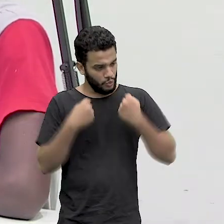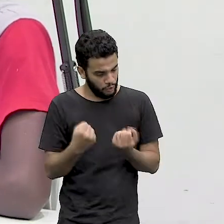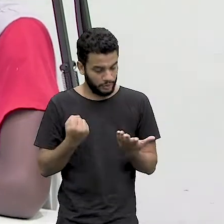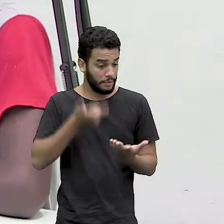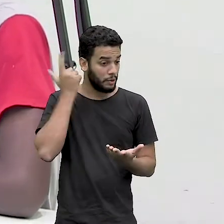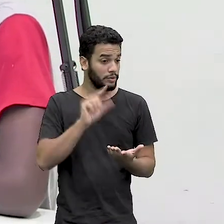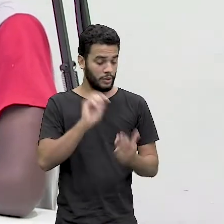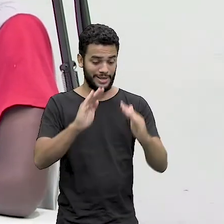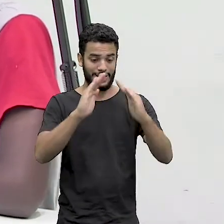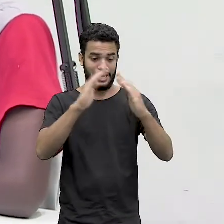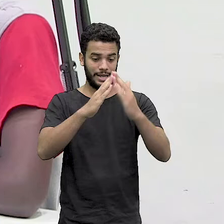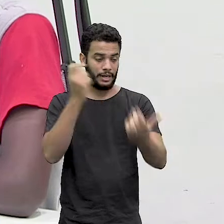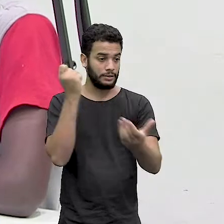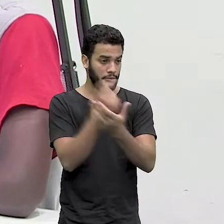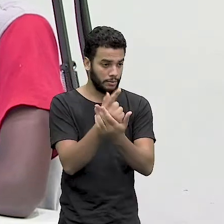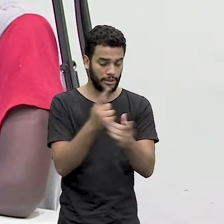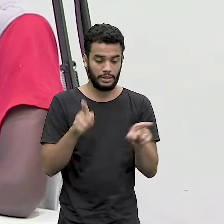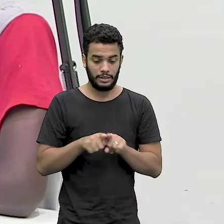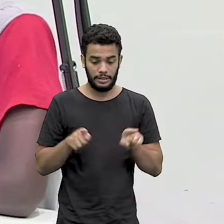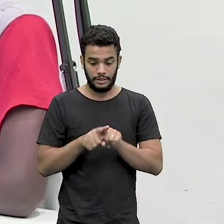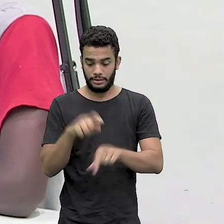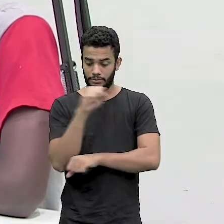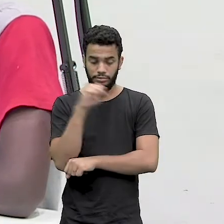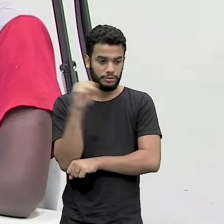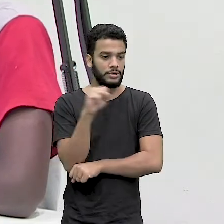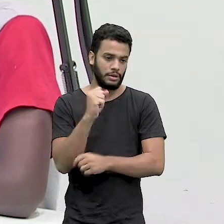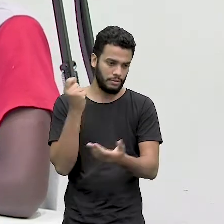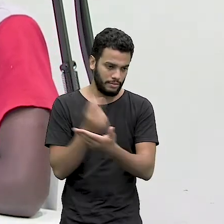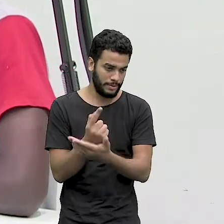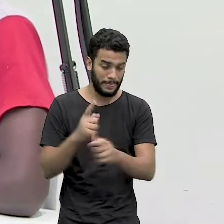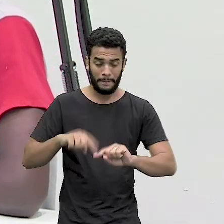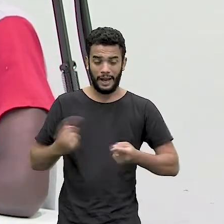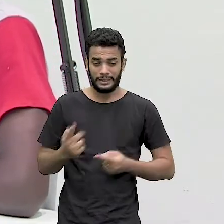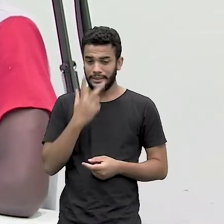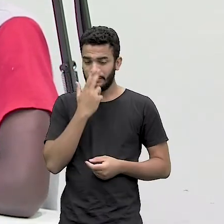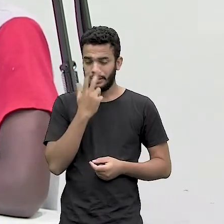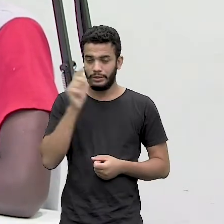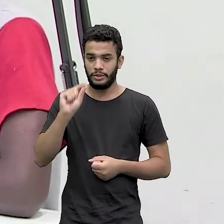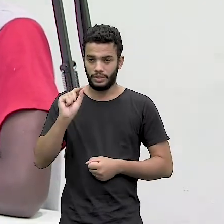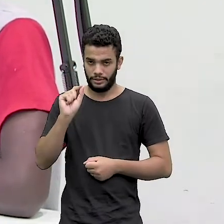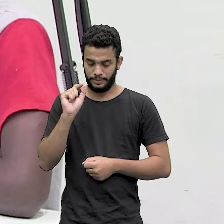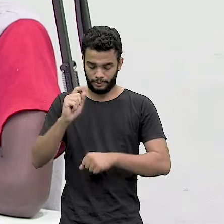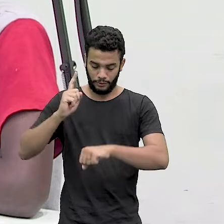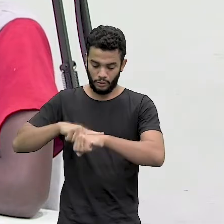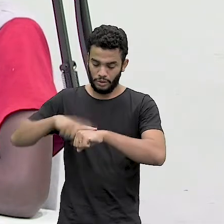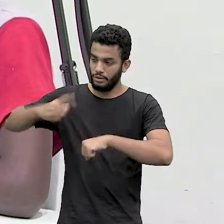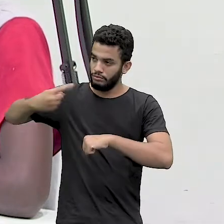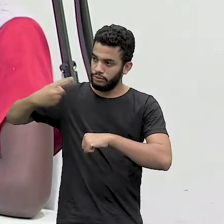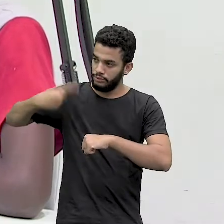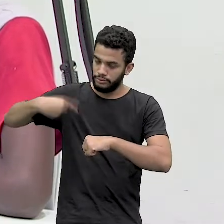nós estamos percebendo hoje com essa globalização, com esse consumismo desenfreado, é que você